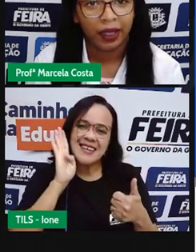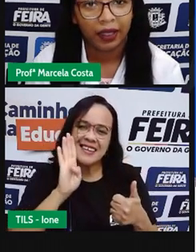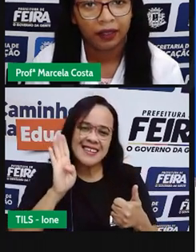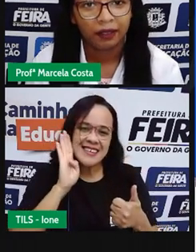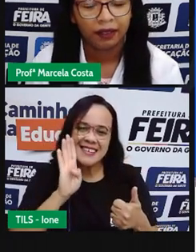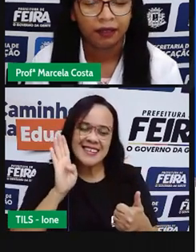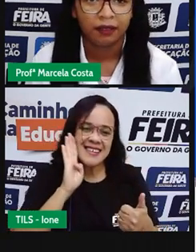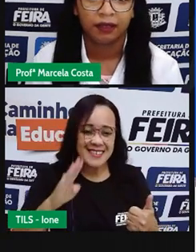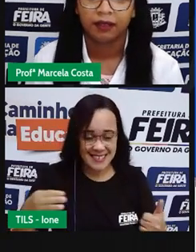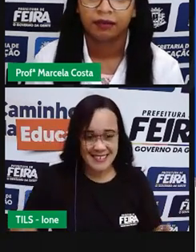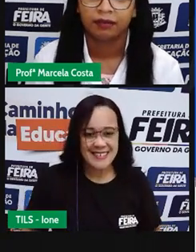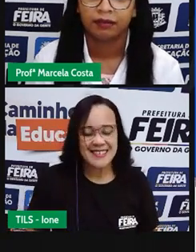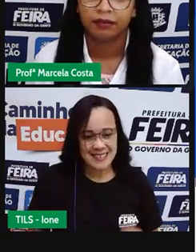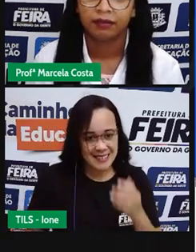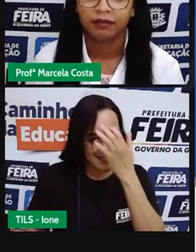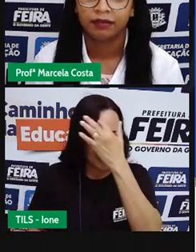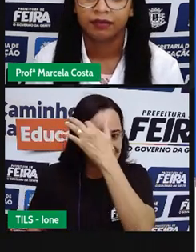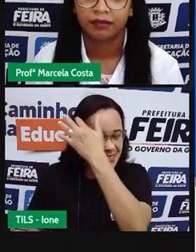Tudo bem fazer algo legal para alguém.